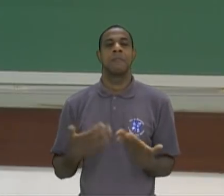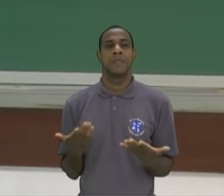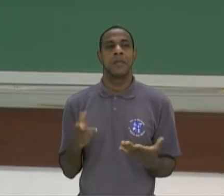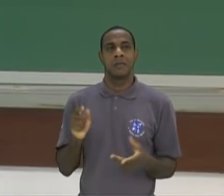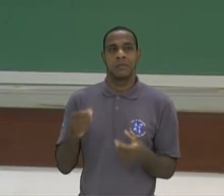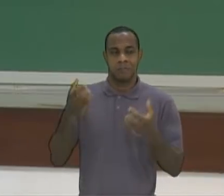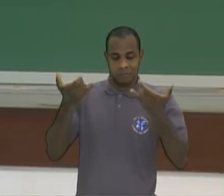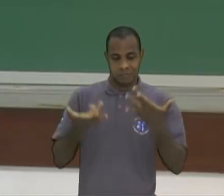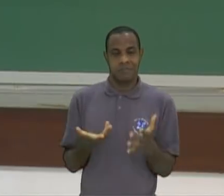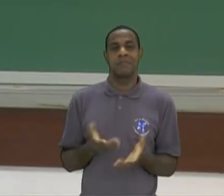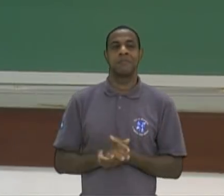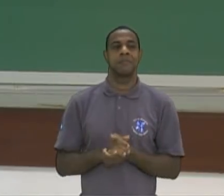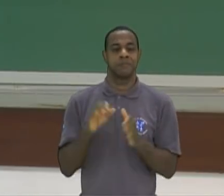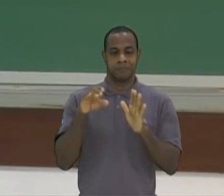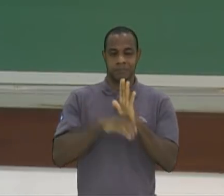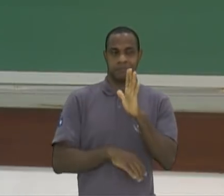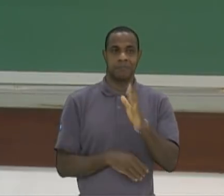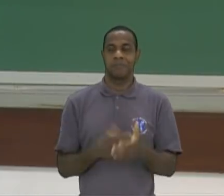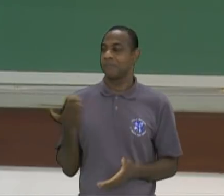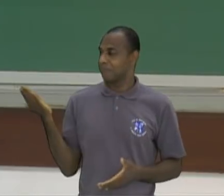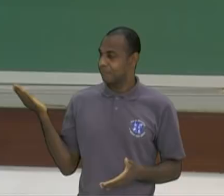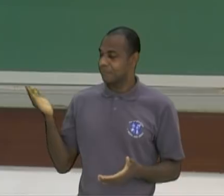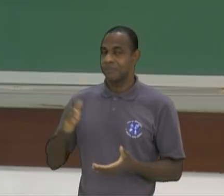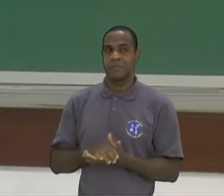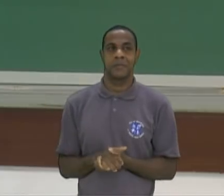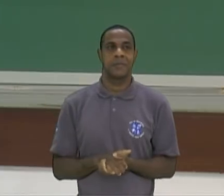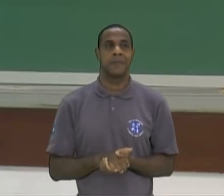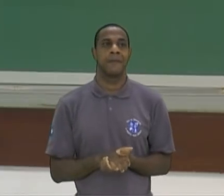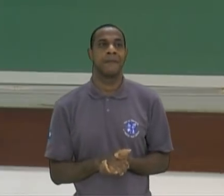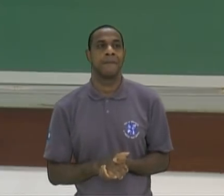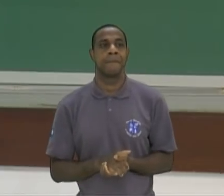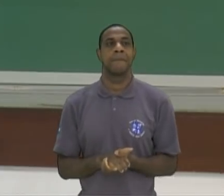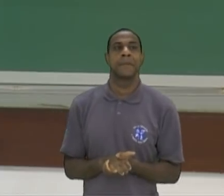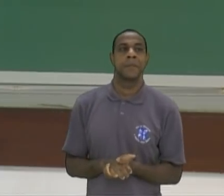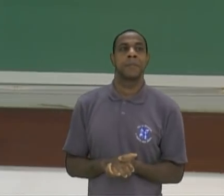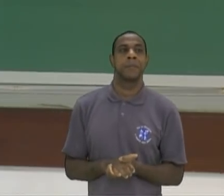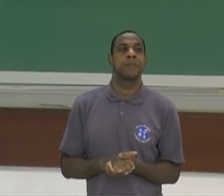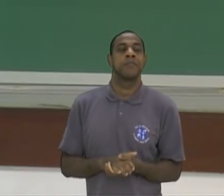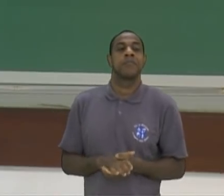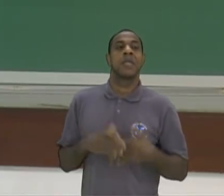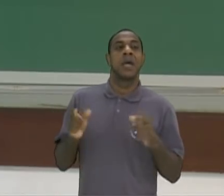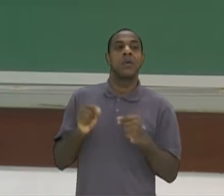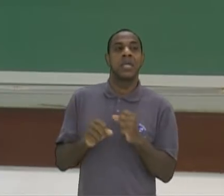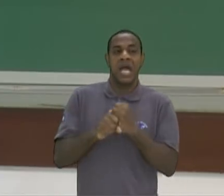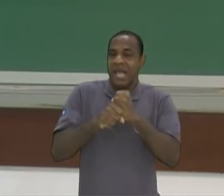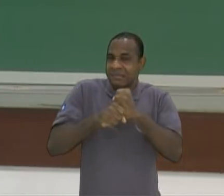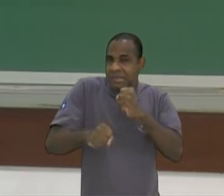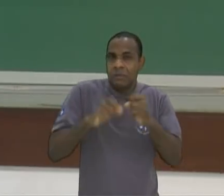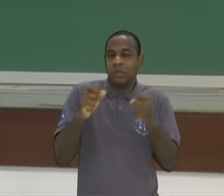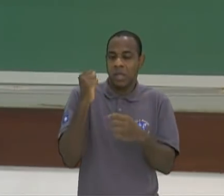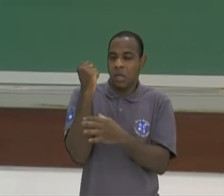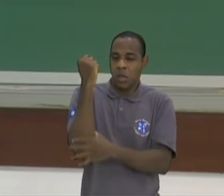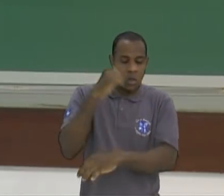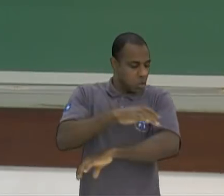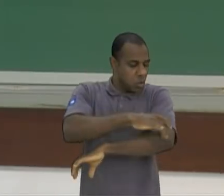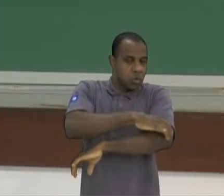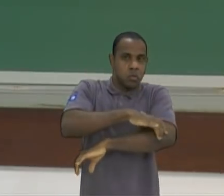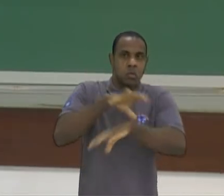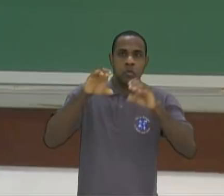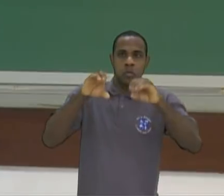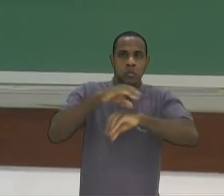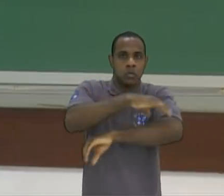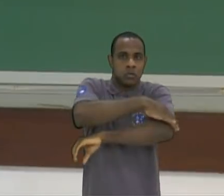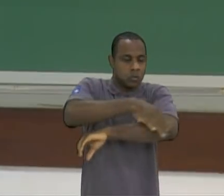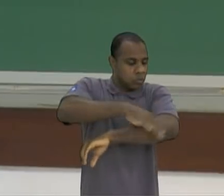que é um alongamento, né? Então, é justamente essa aqui, a promoção da extensão dos grandes músculos, os grandes músculos corporais, né?